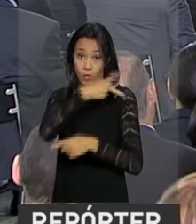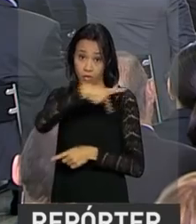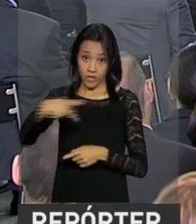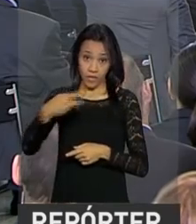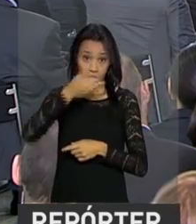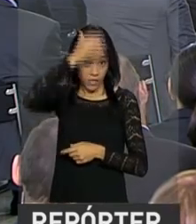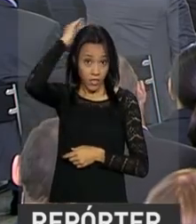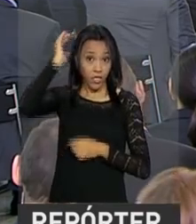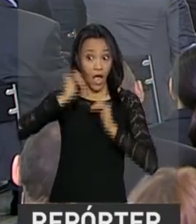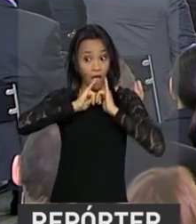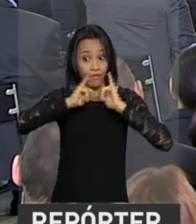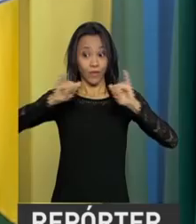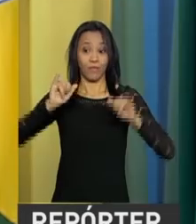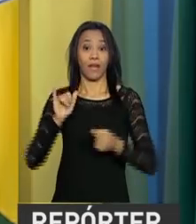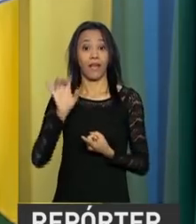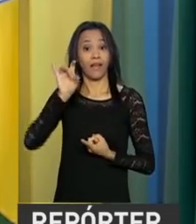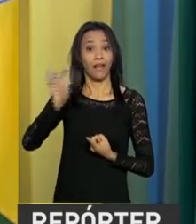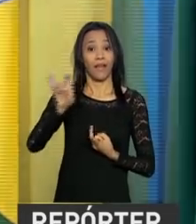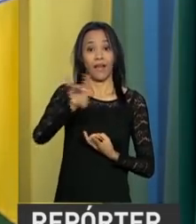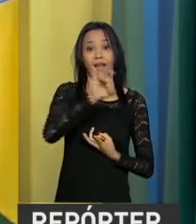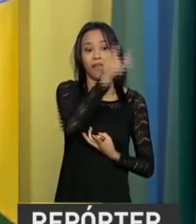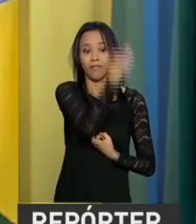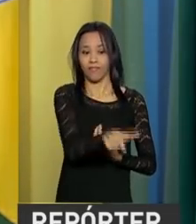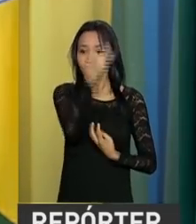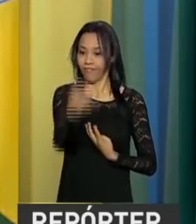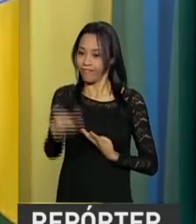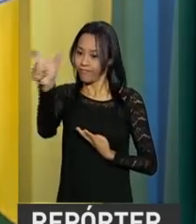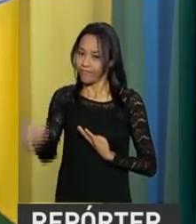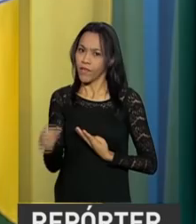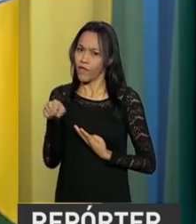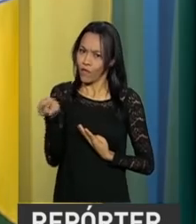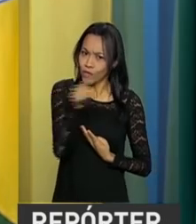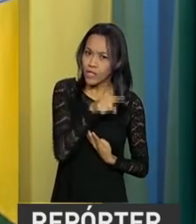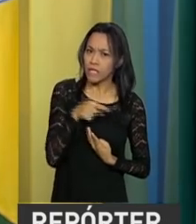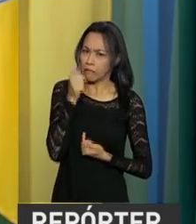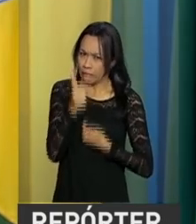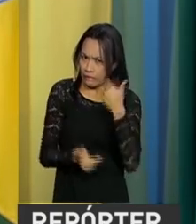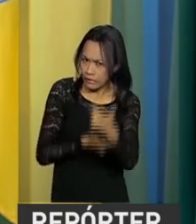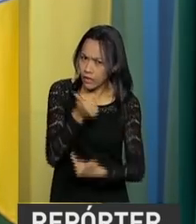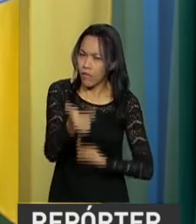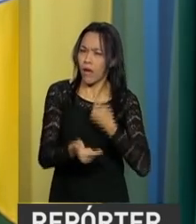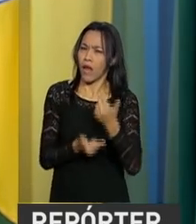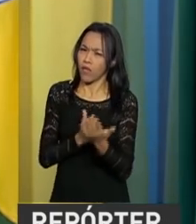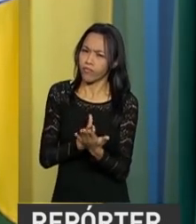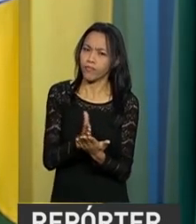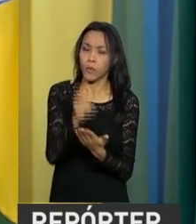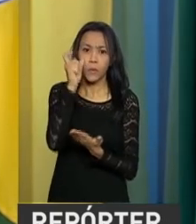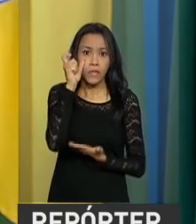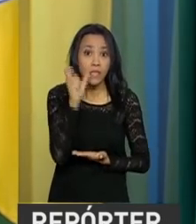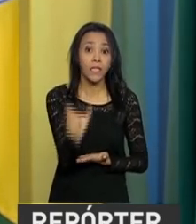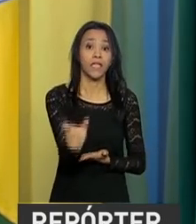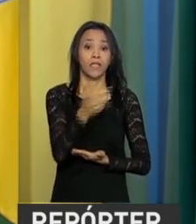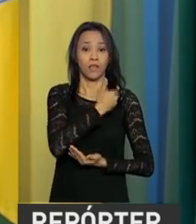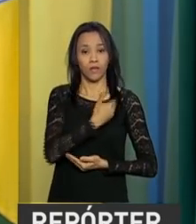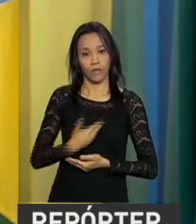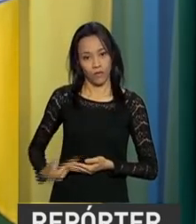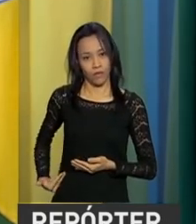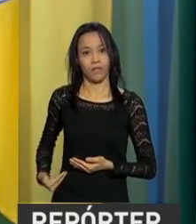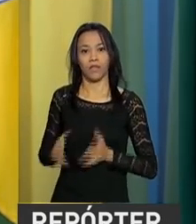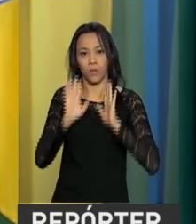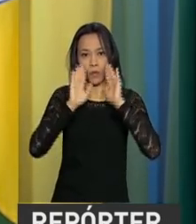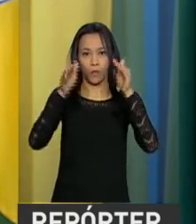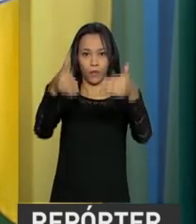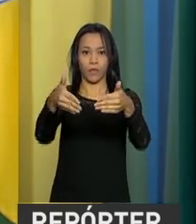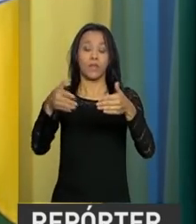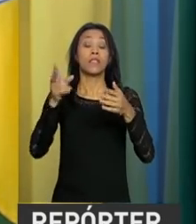novos integrantes do governo federal. Trabalhar duro, ter o interesse público como horizonte,